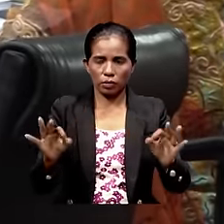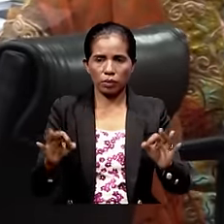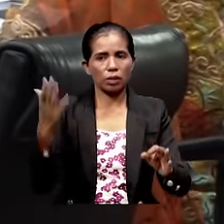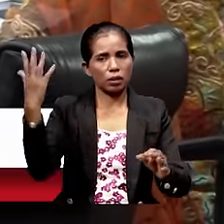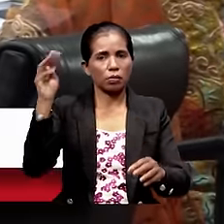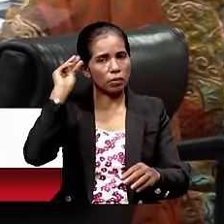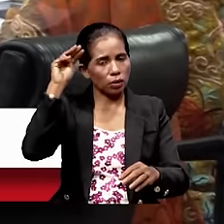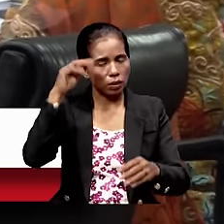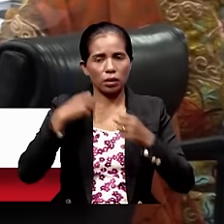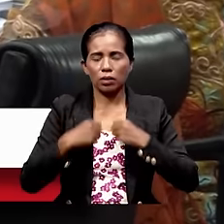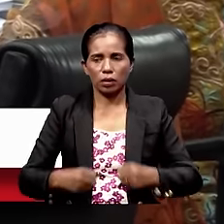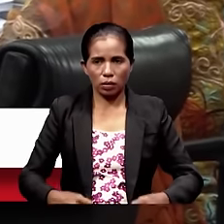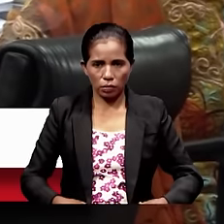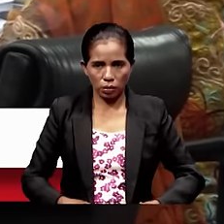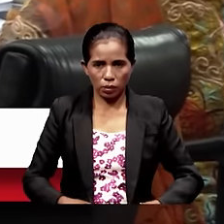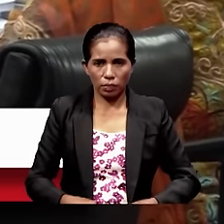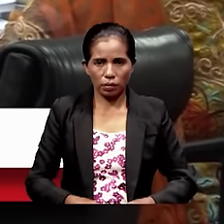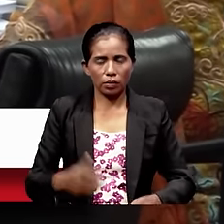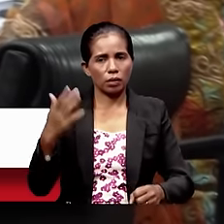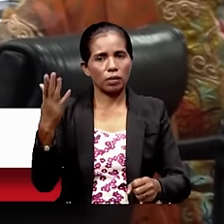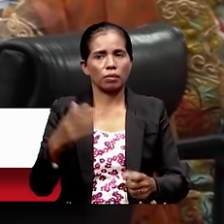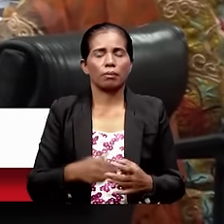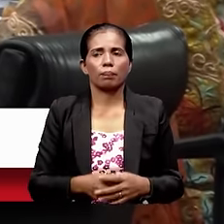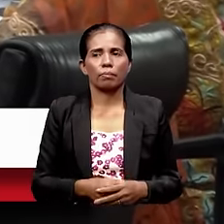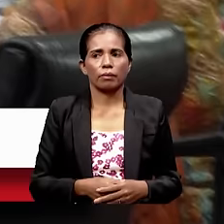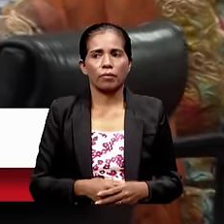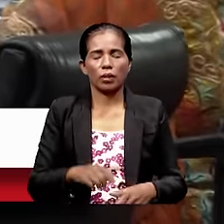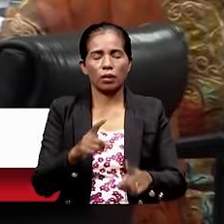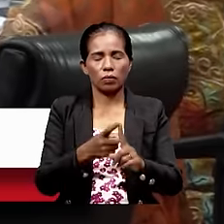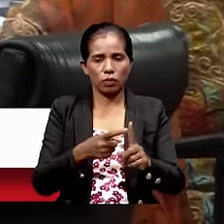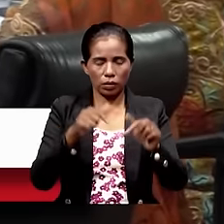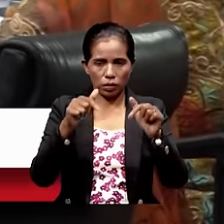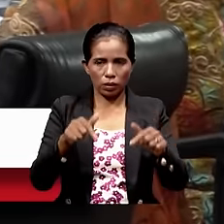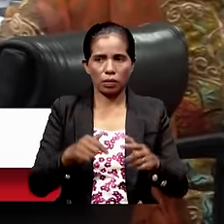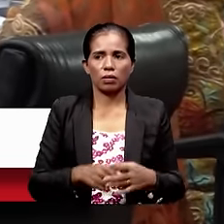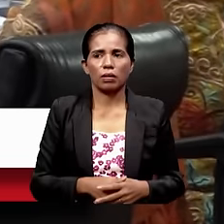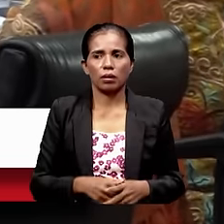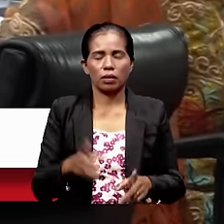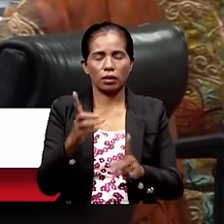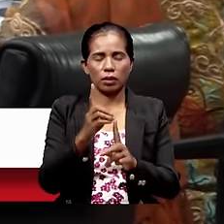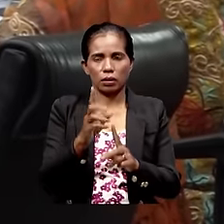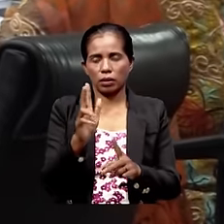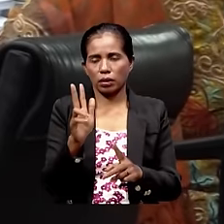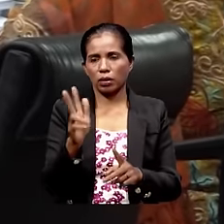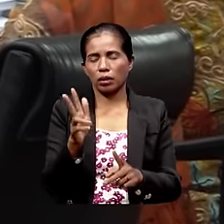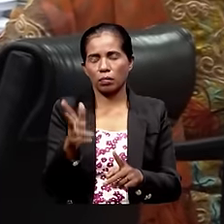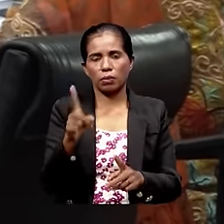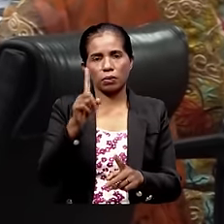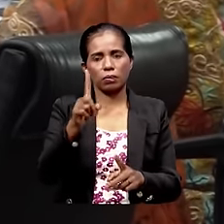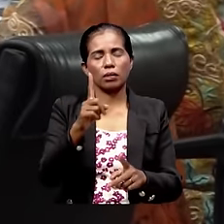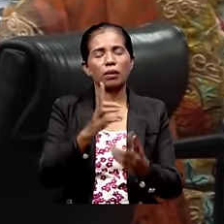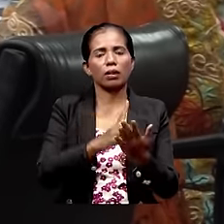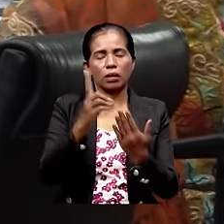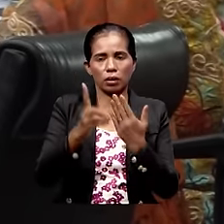Saúde, ne bem maka iha fulang ida ne iha data 30 de Desember fulang ida ne